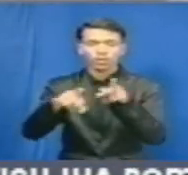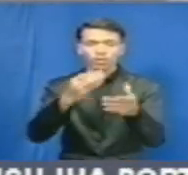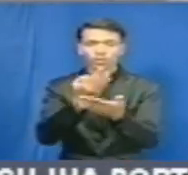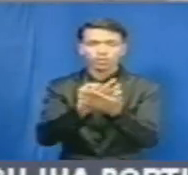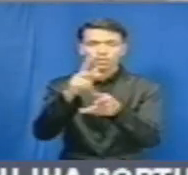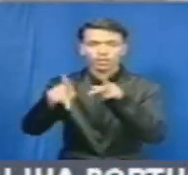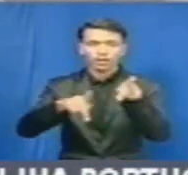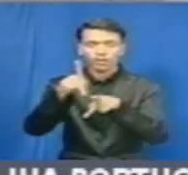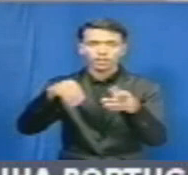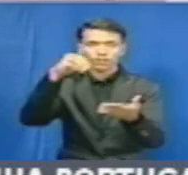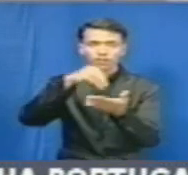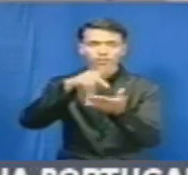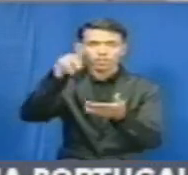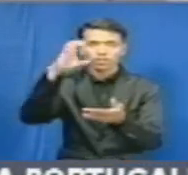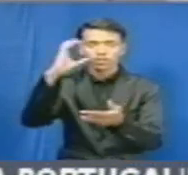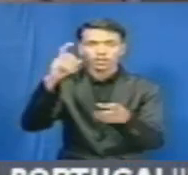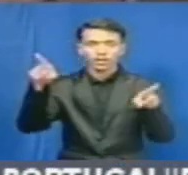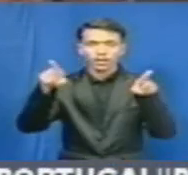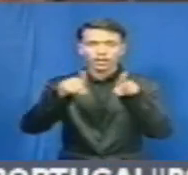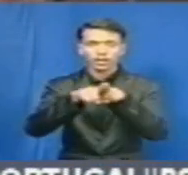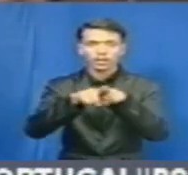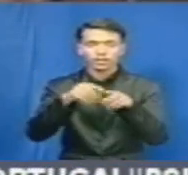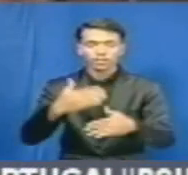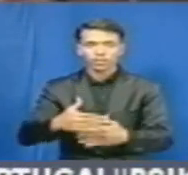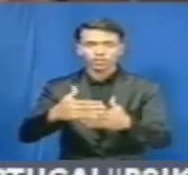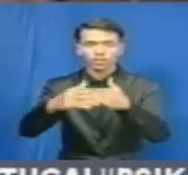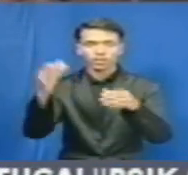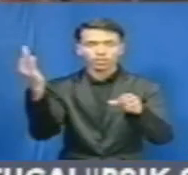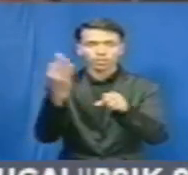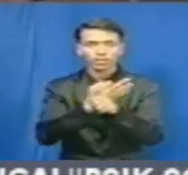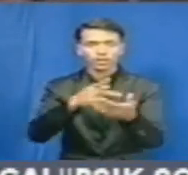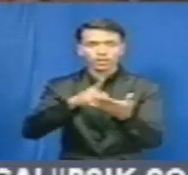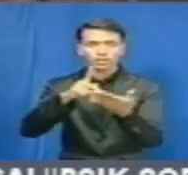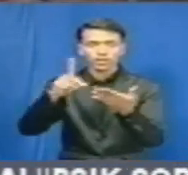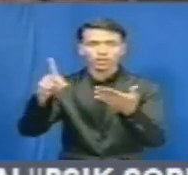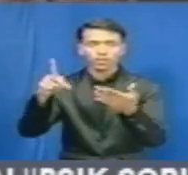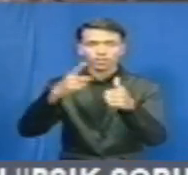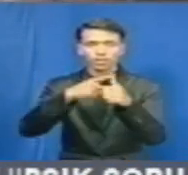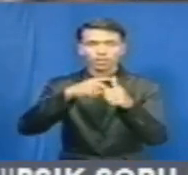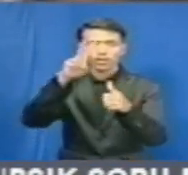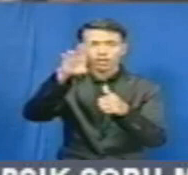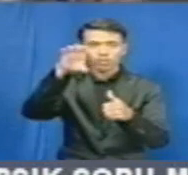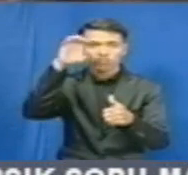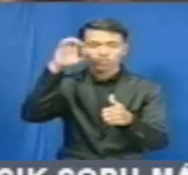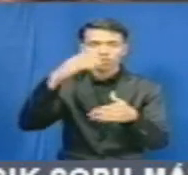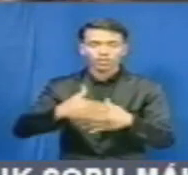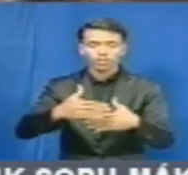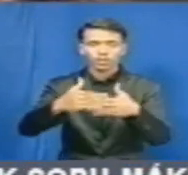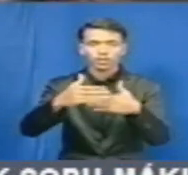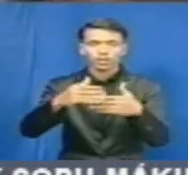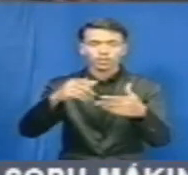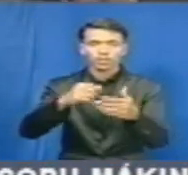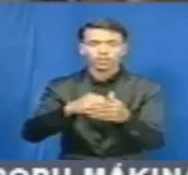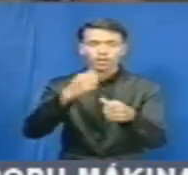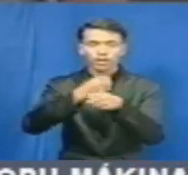para a agência Chamber PC, nem a canessa, molo processa documento selo $1 americano a tusrua. A foi um processo,